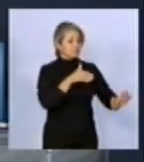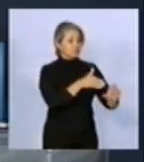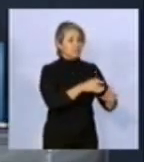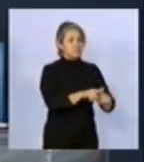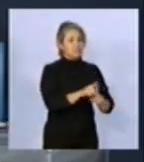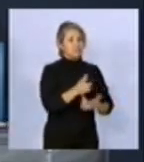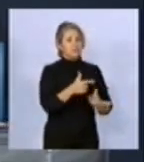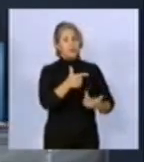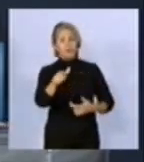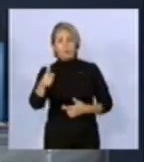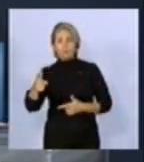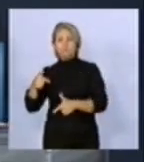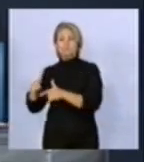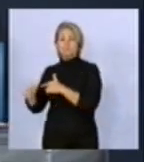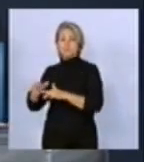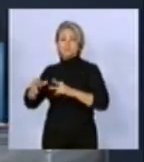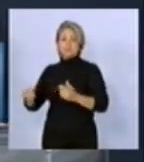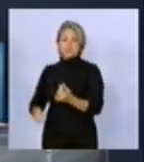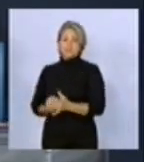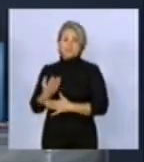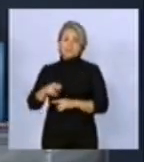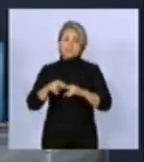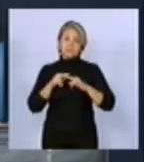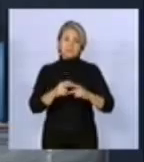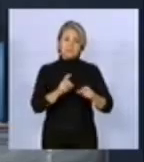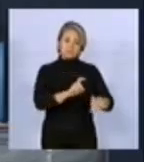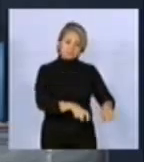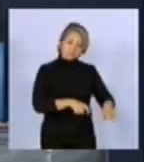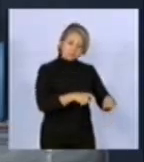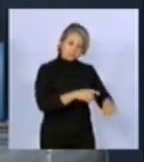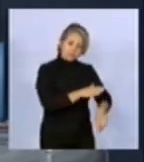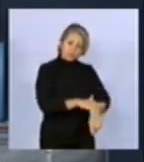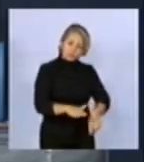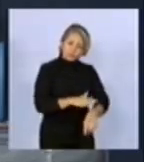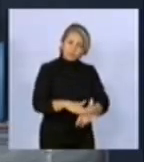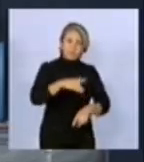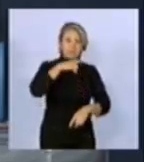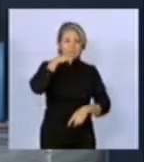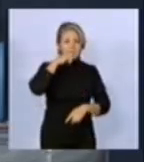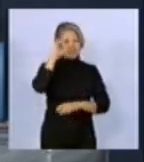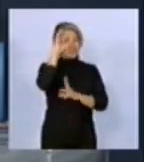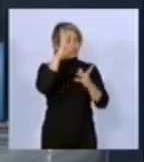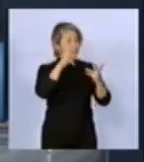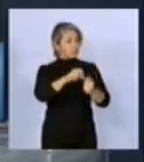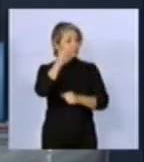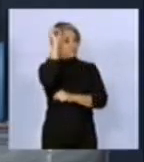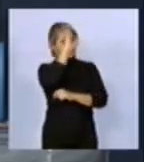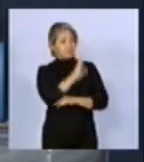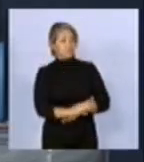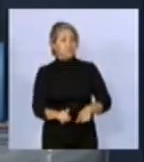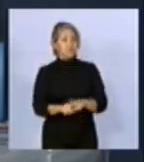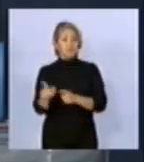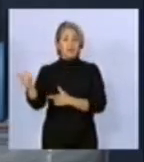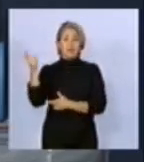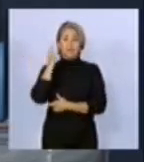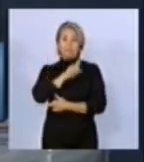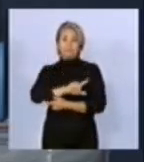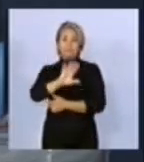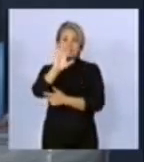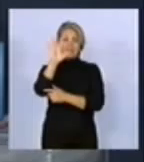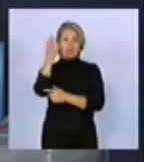gerados pela cultura da canna de Açúcar em todo o Brasil e dos ganhos ambientais com o uso do etanol em